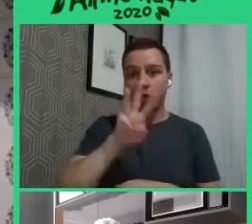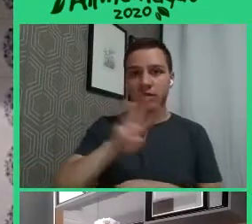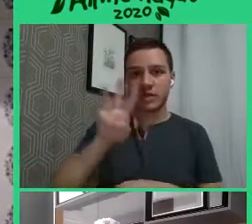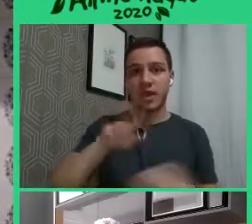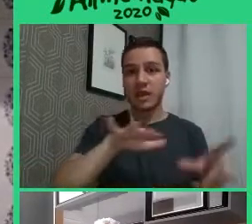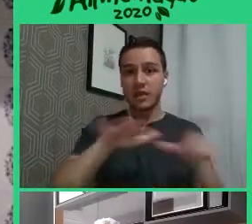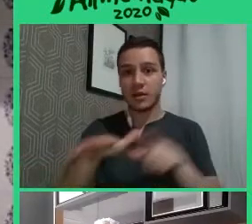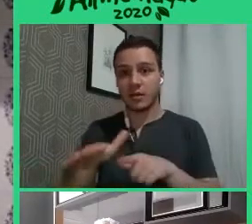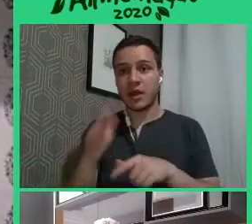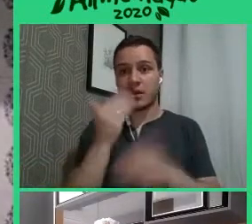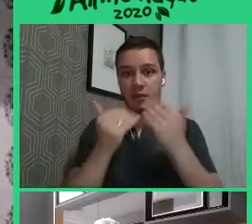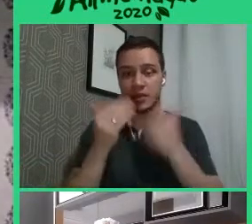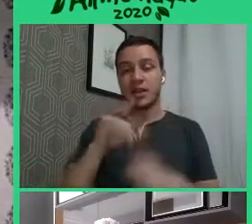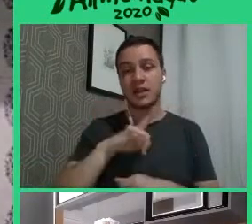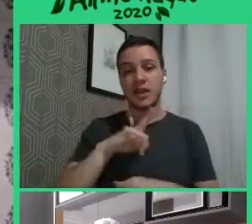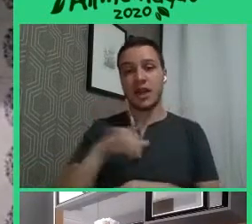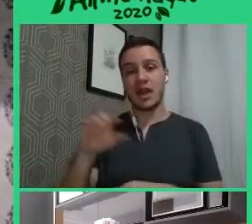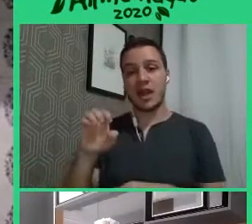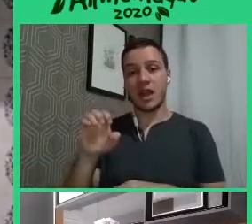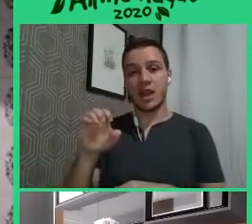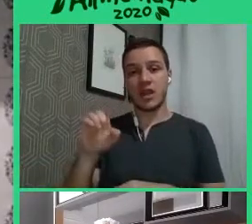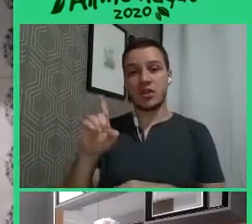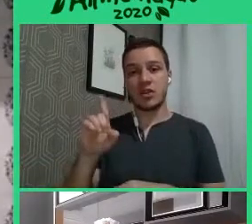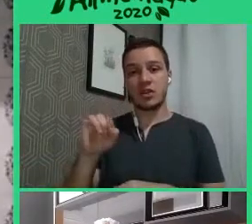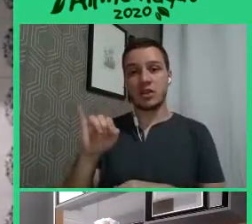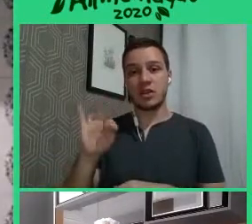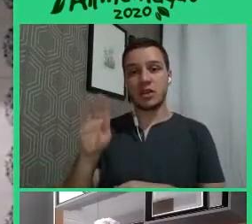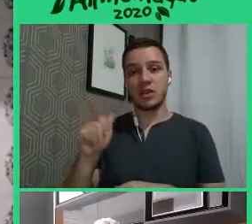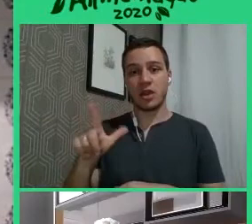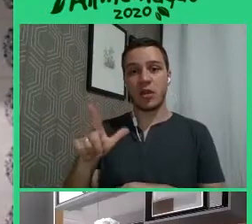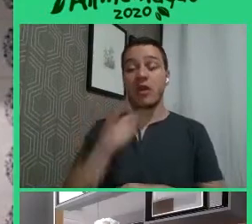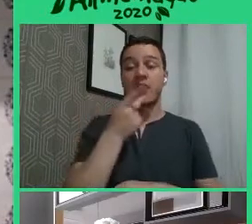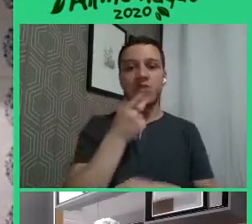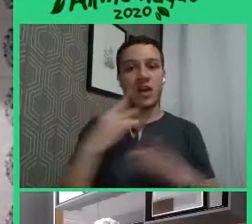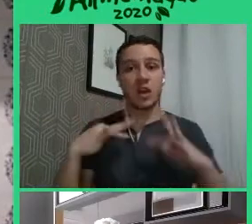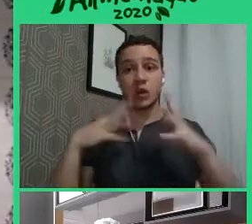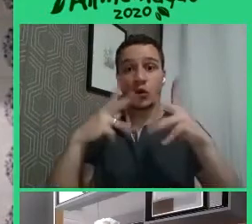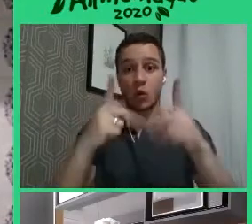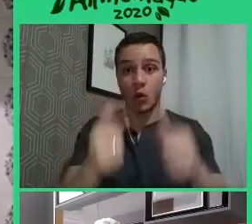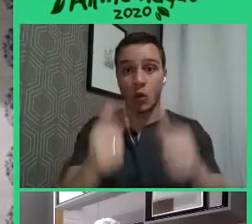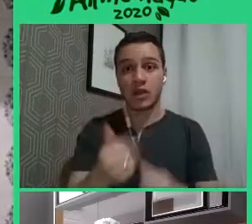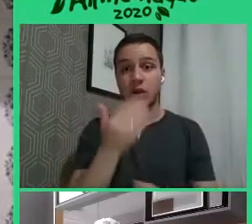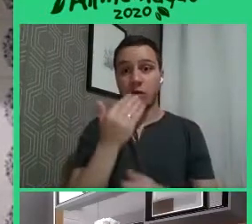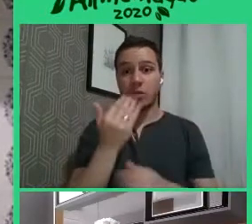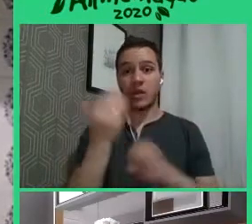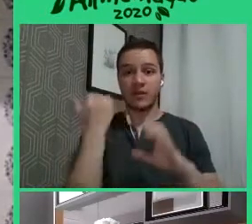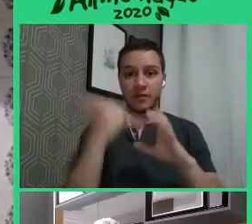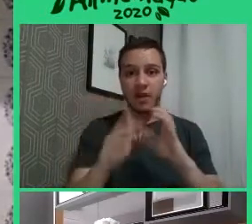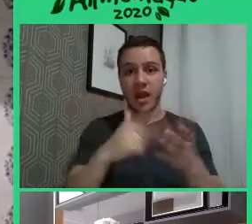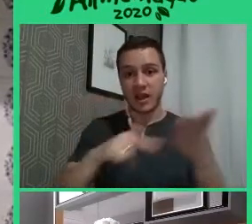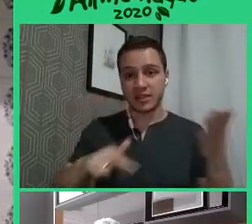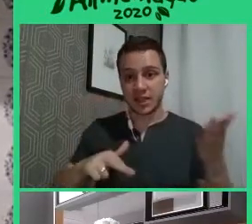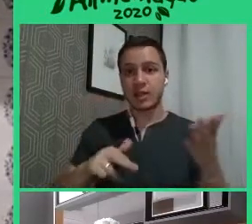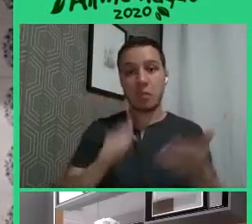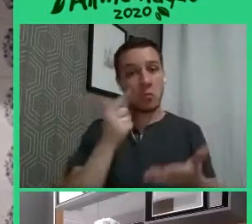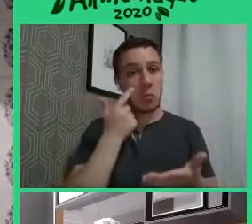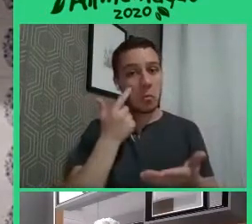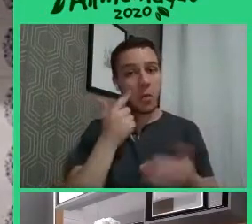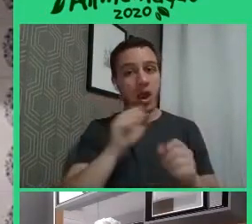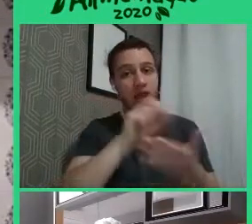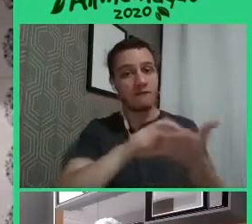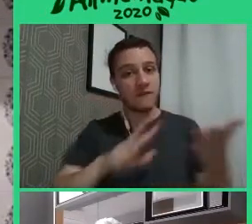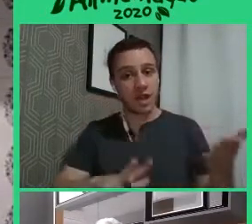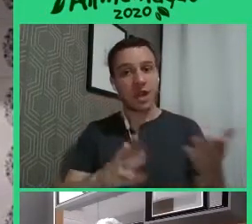um edital que cita lá que todas as receitas enviadas, né, vão ser avaliadas e podem entrar